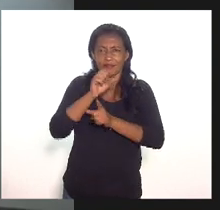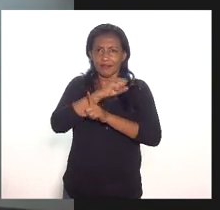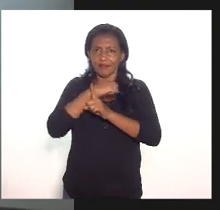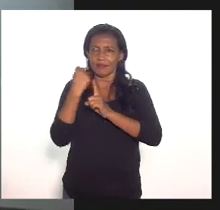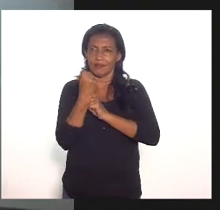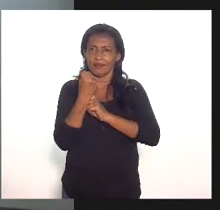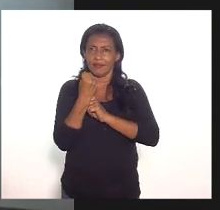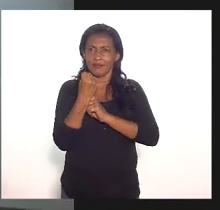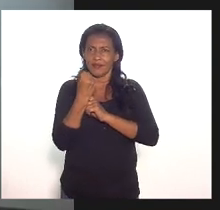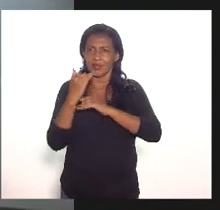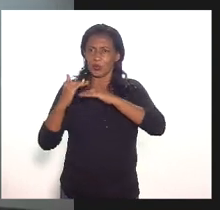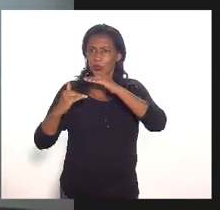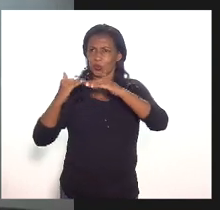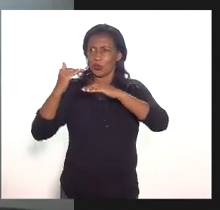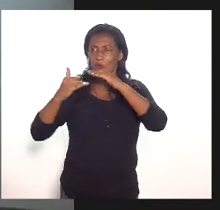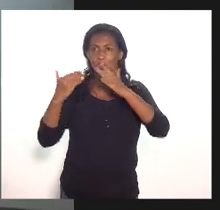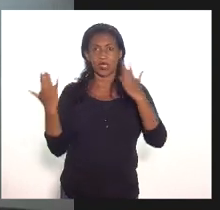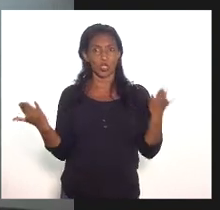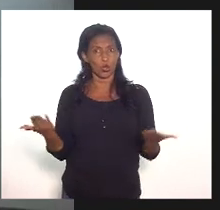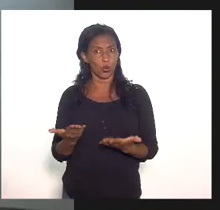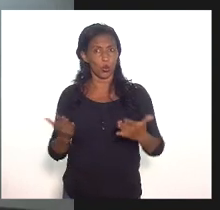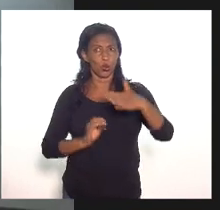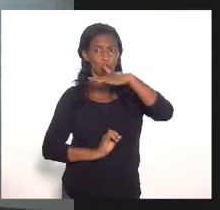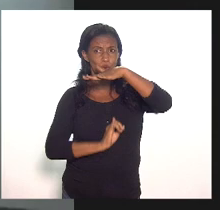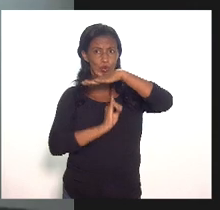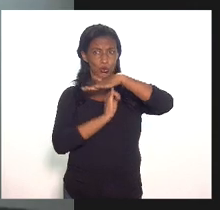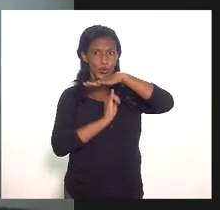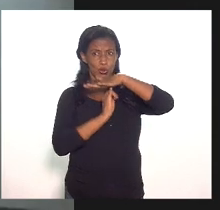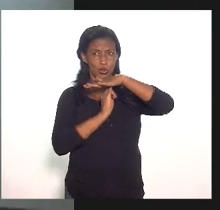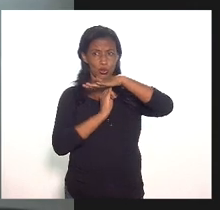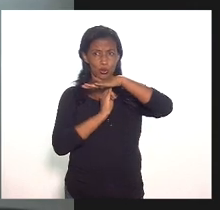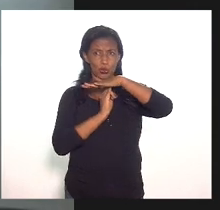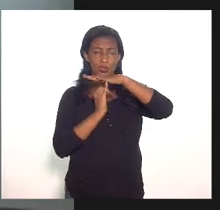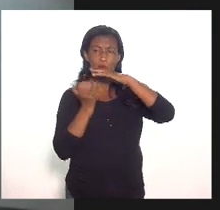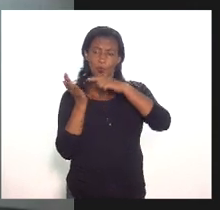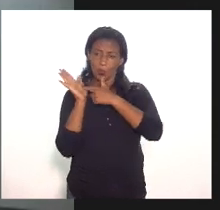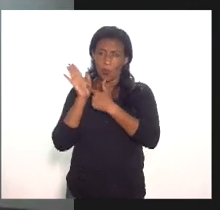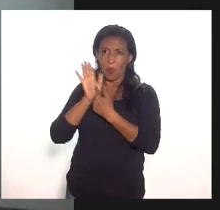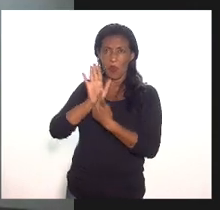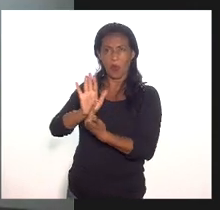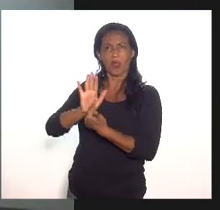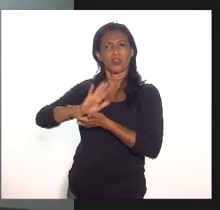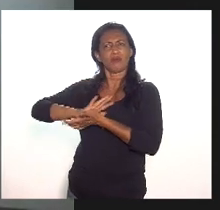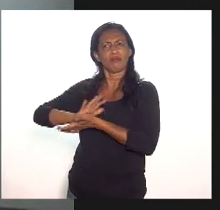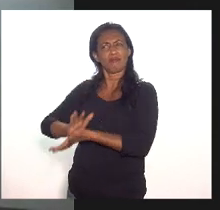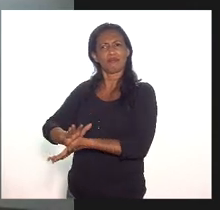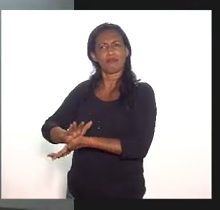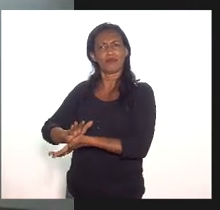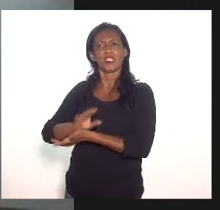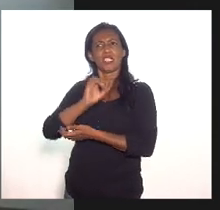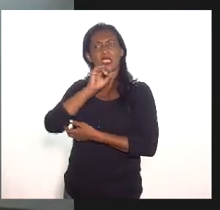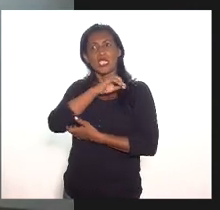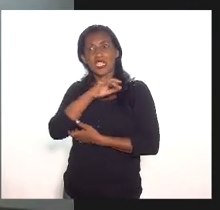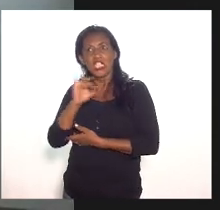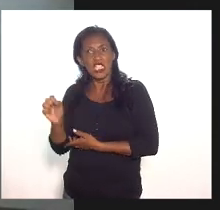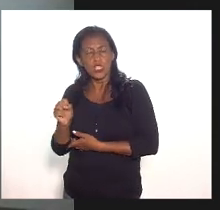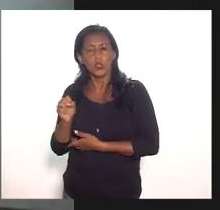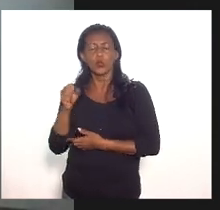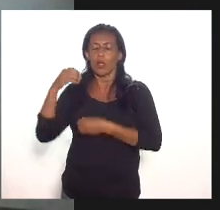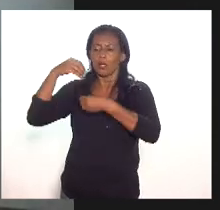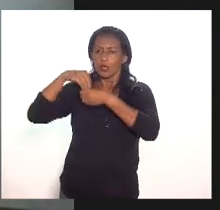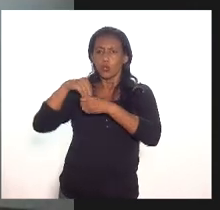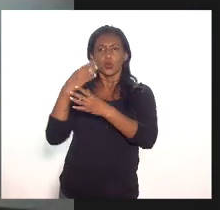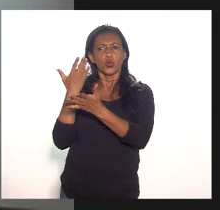que, portanto, as instituições reproduzem um racismo. Isso está colocado em estudos